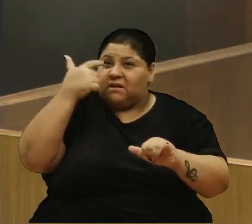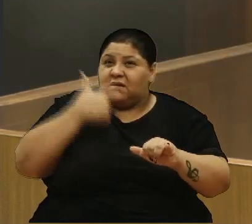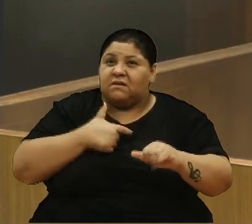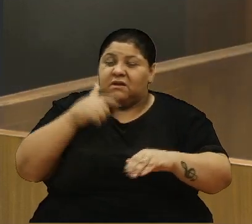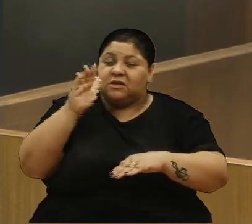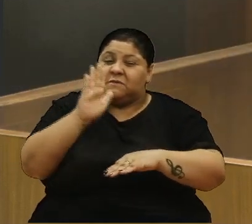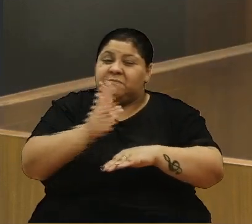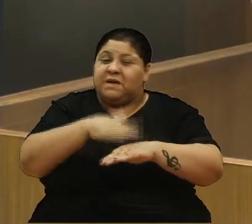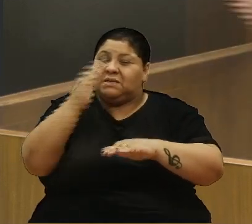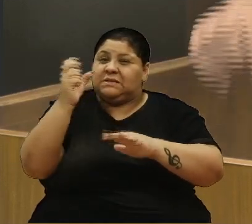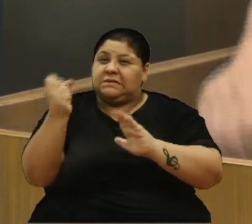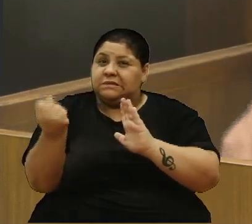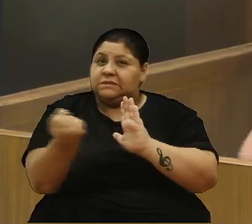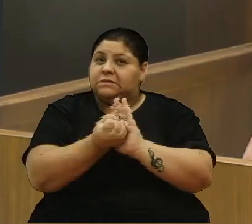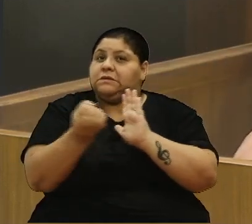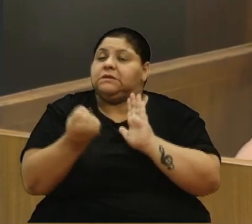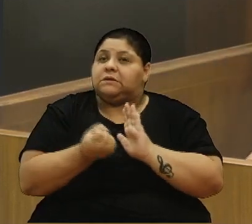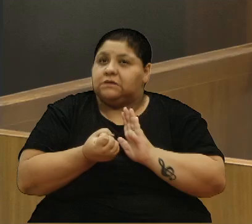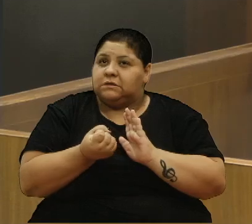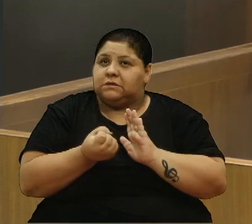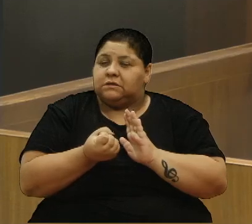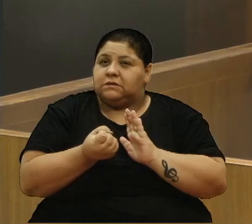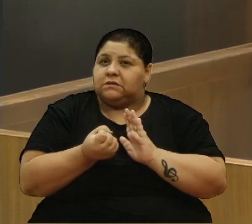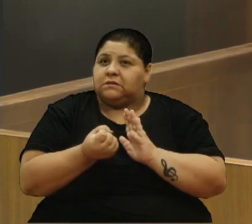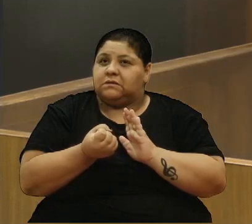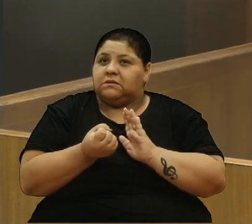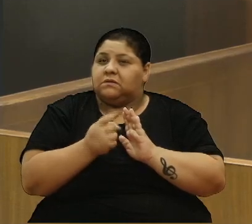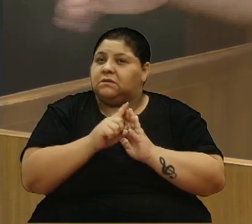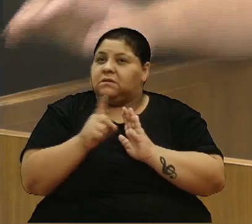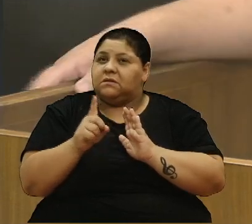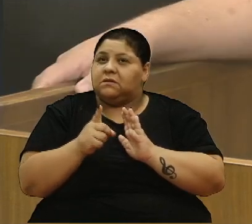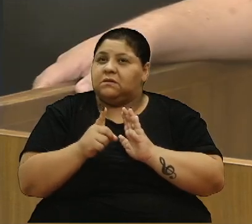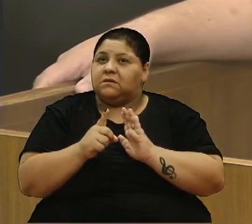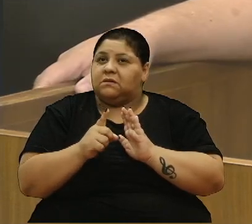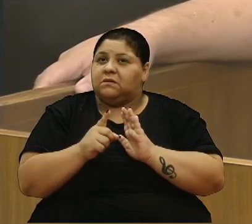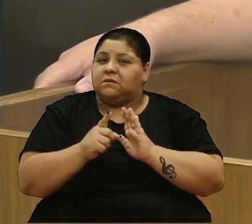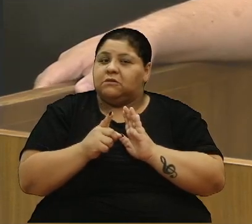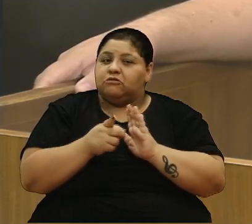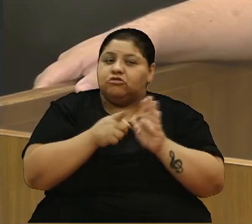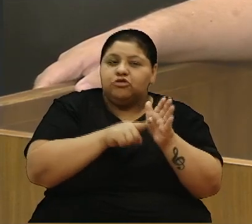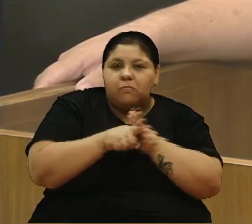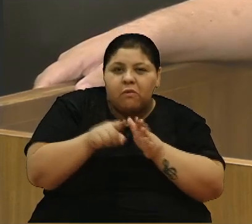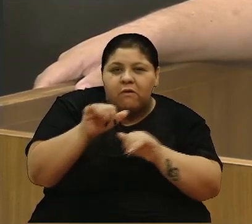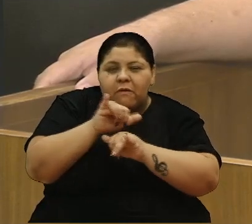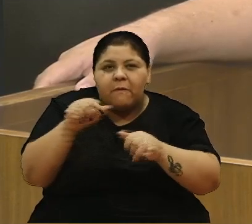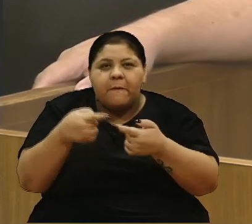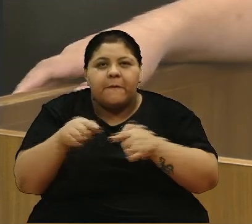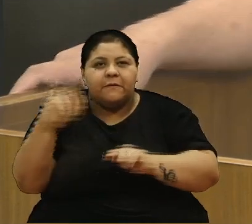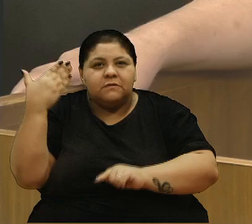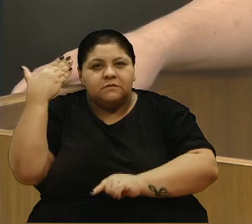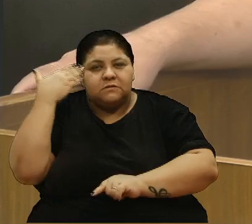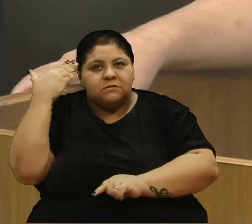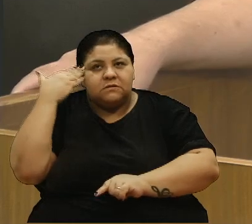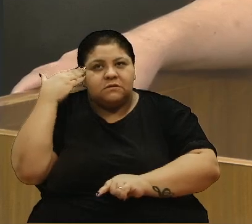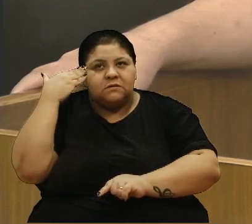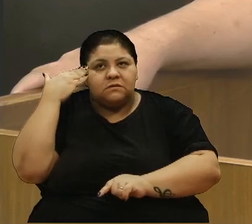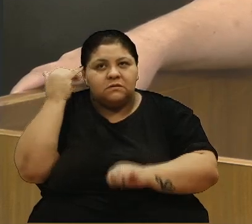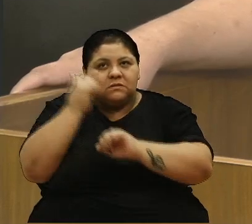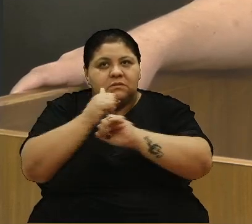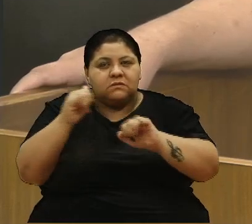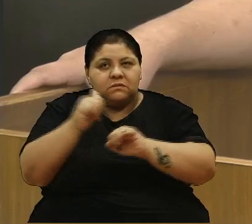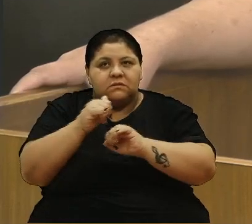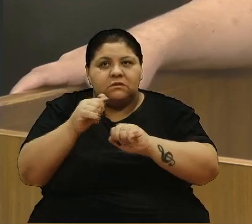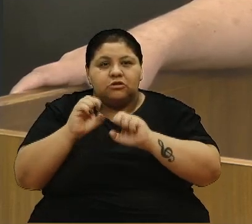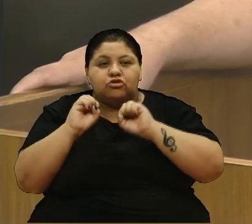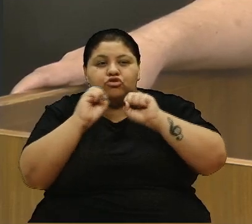me incomodado. Não, acho que nem é o fato de buscar a informação, mas é saber que é uma desinformação e mesmo assim joga nas